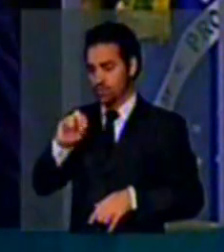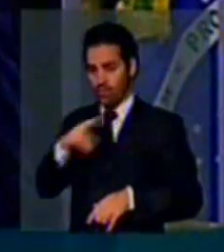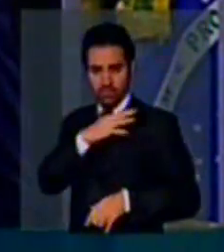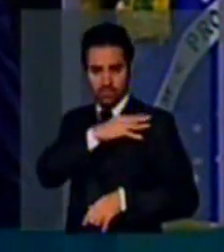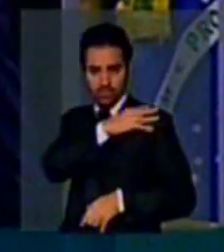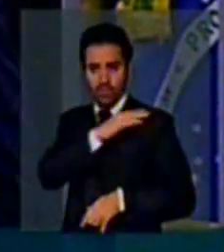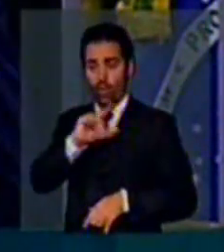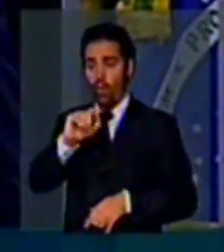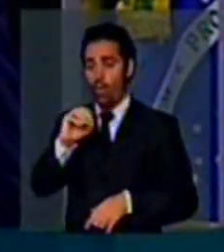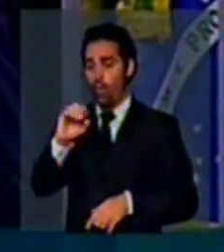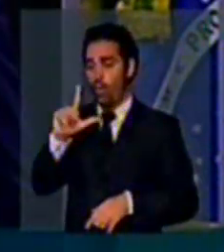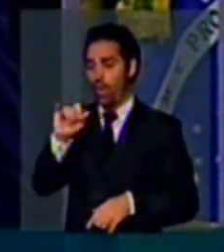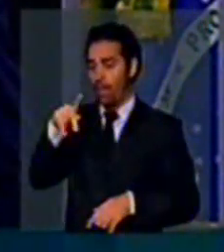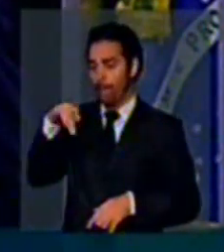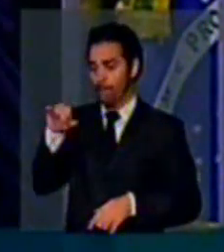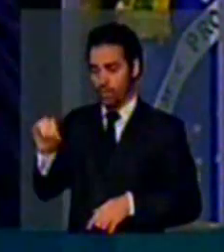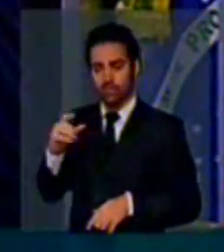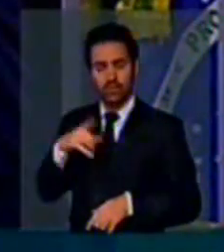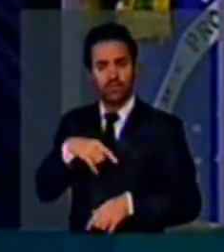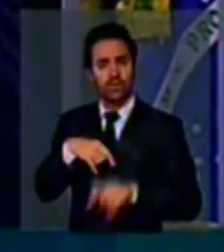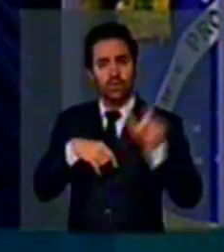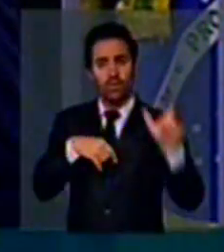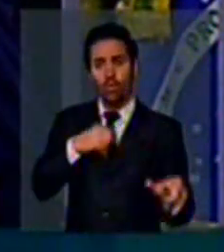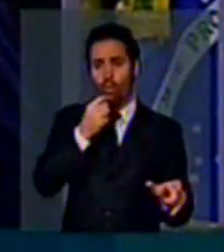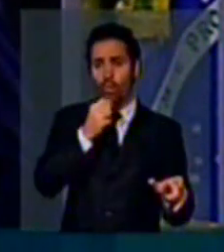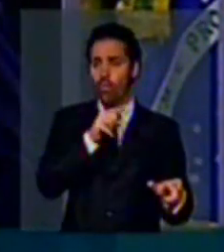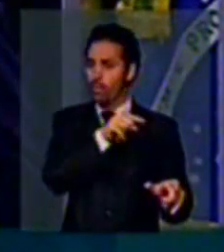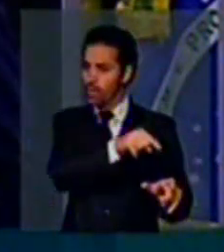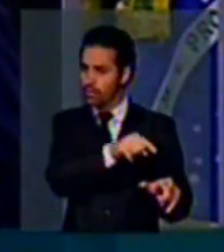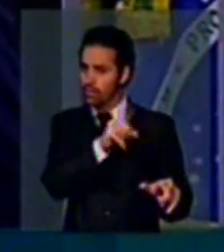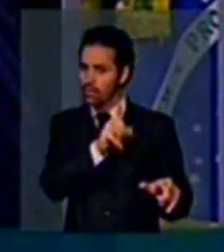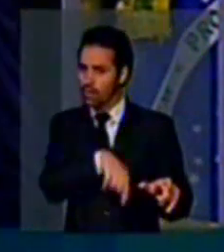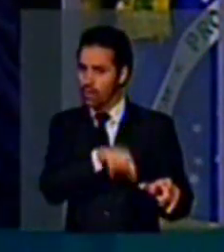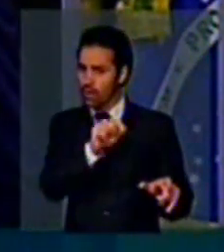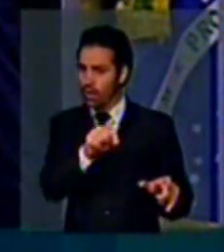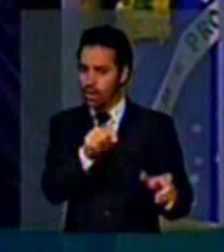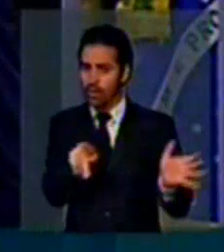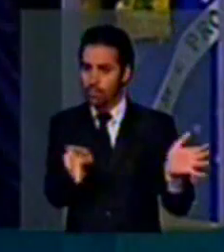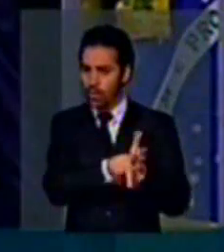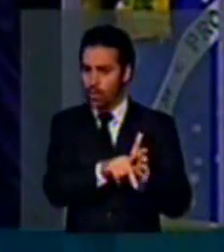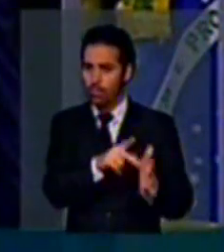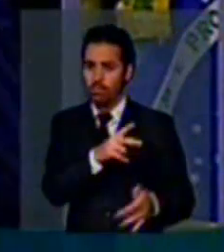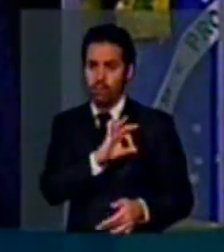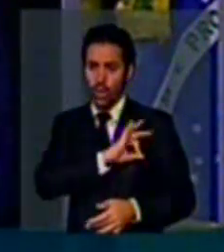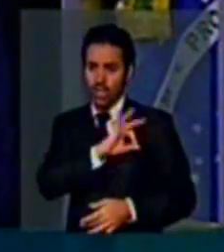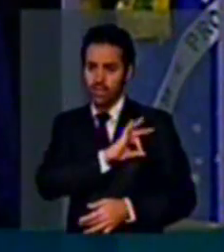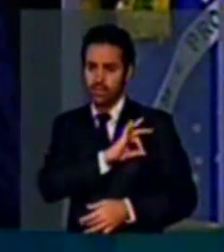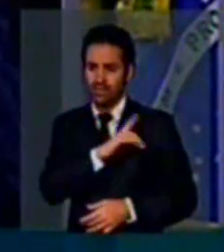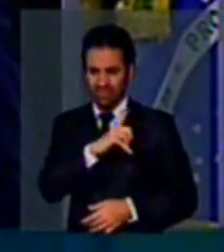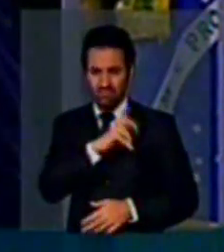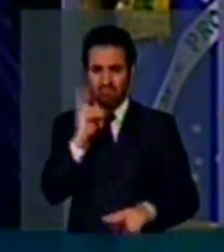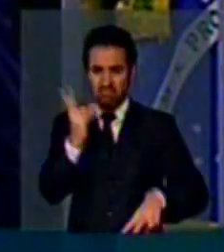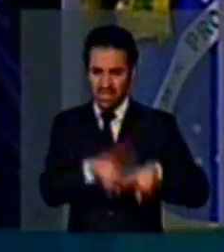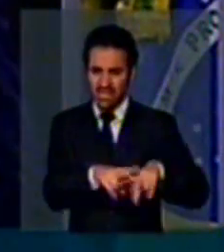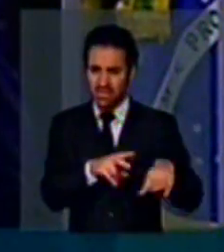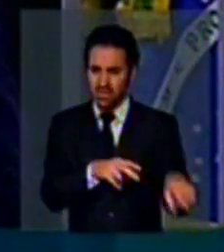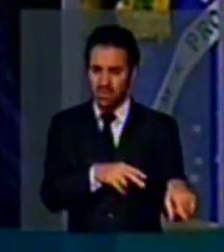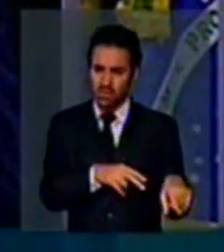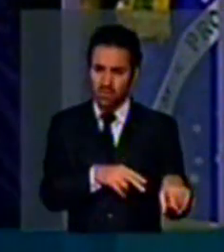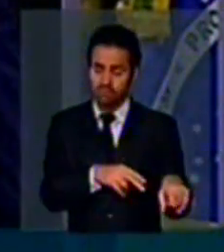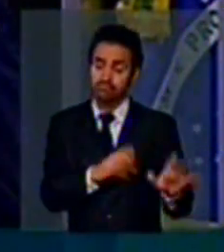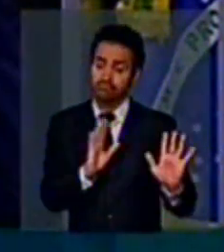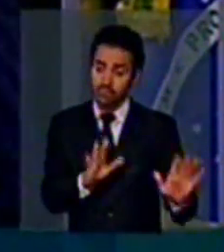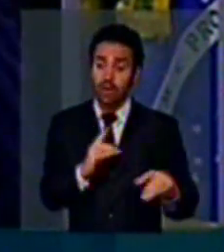A questão deste cabo da Polícia Militar, que está preso disciplinarmente, depois de ele,